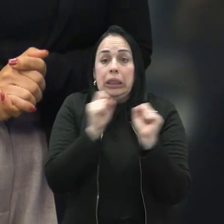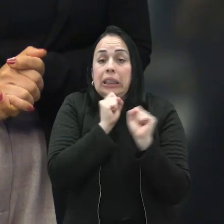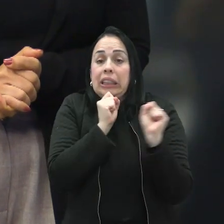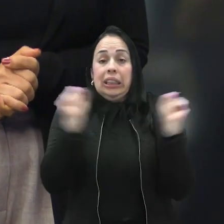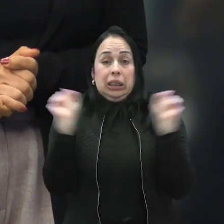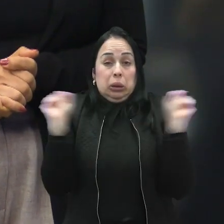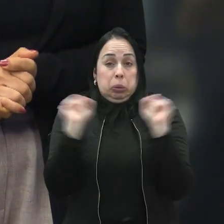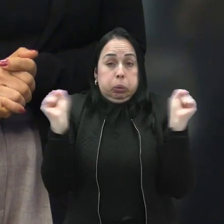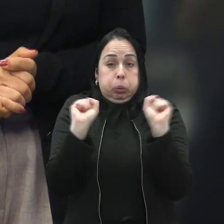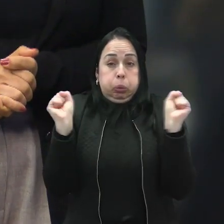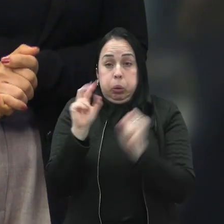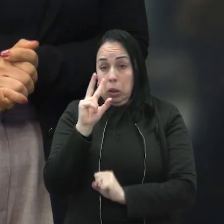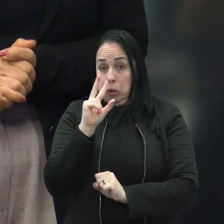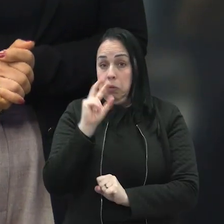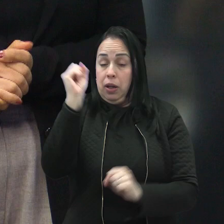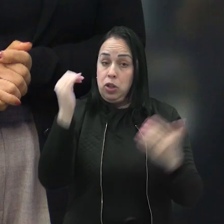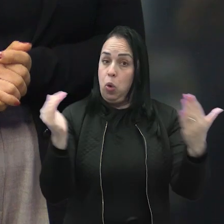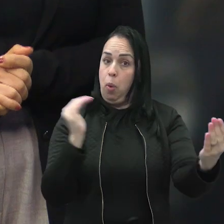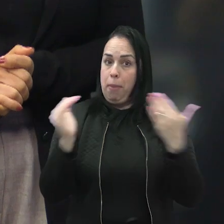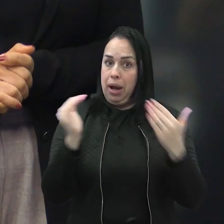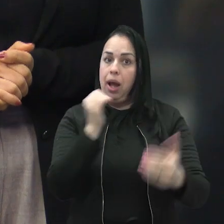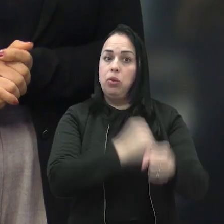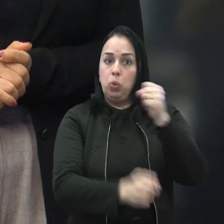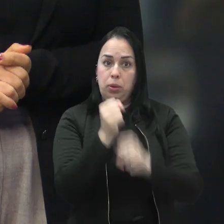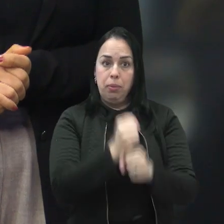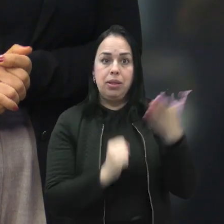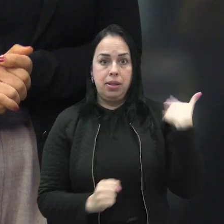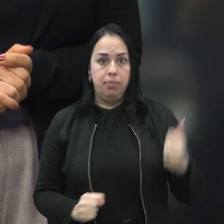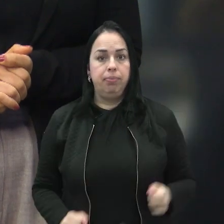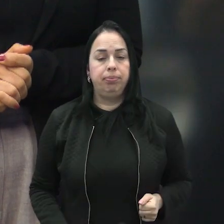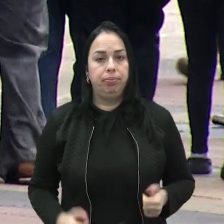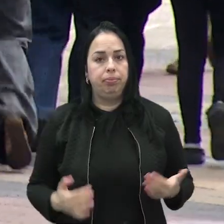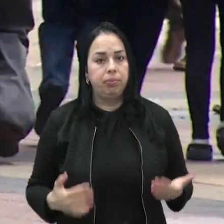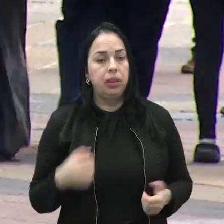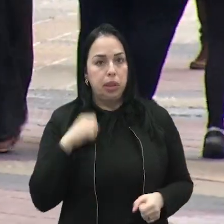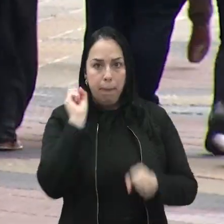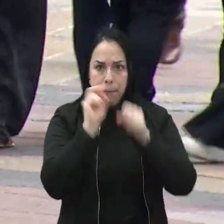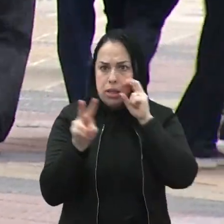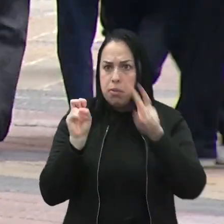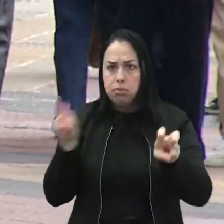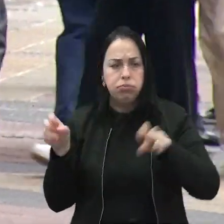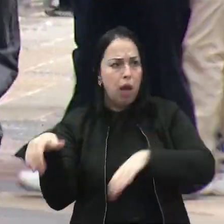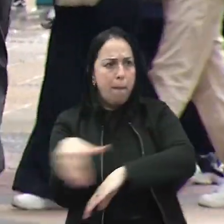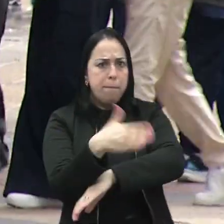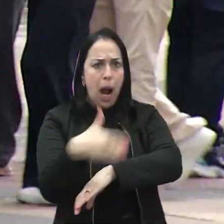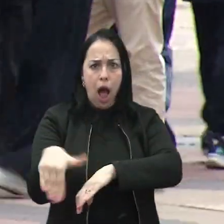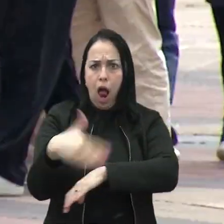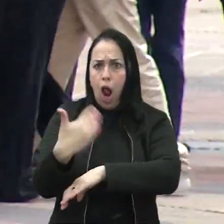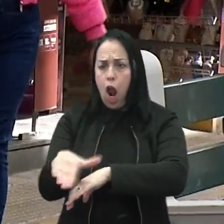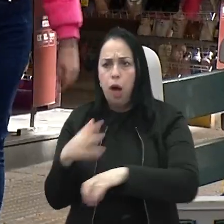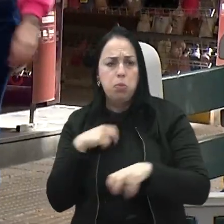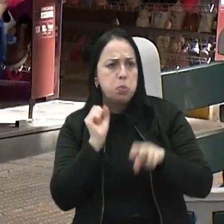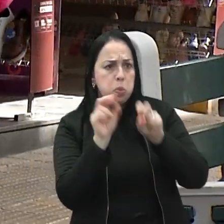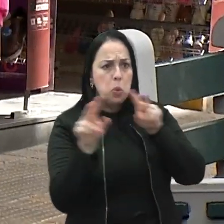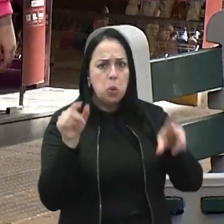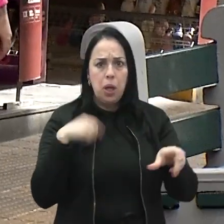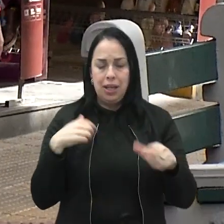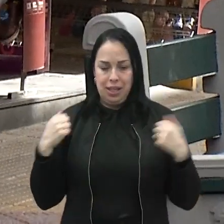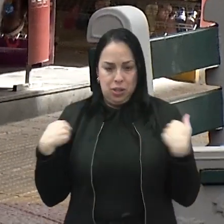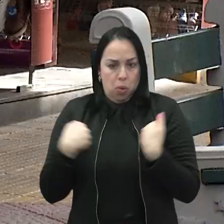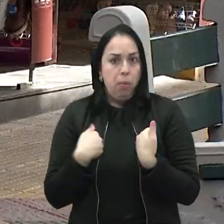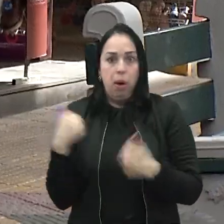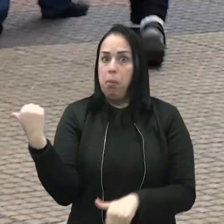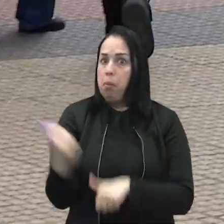ser mais rigoroso na comparação com 2024. É só sair na rua para perceber a mudança